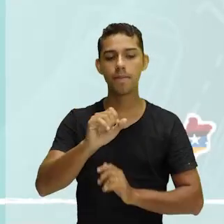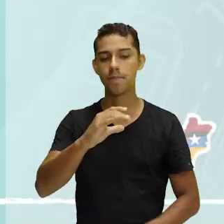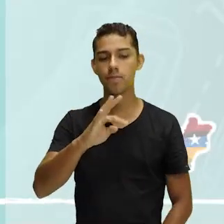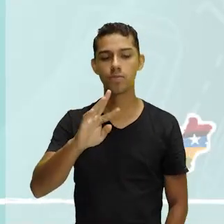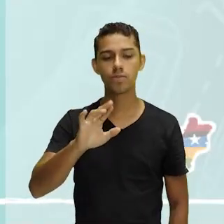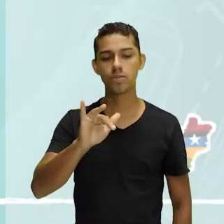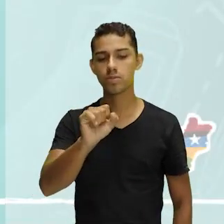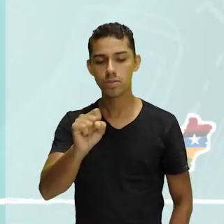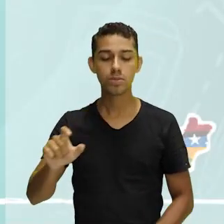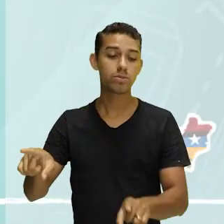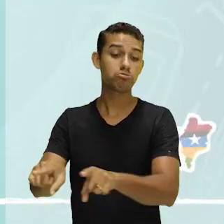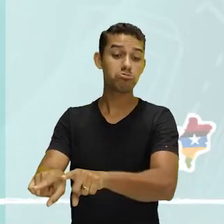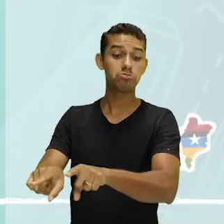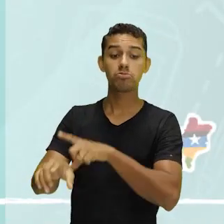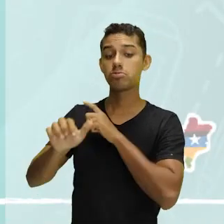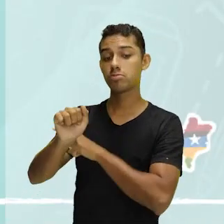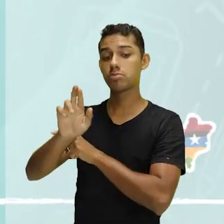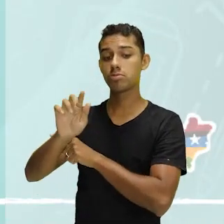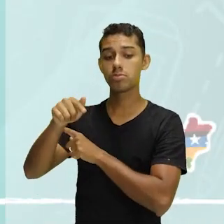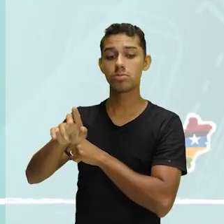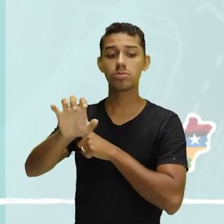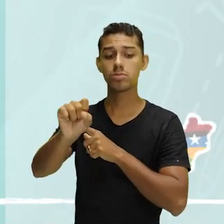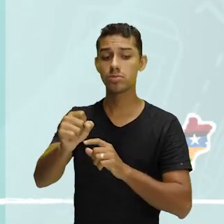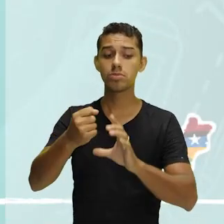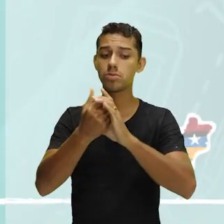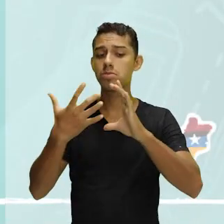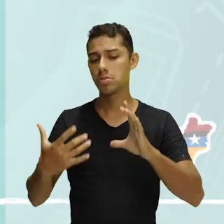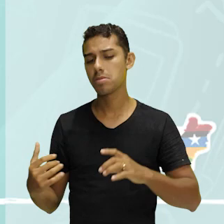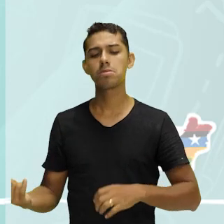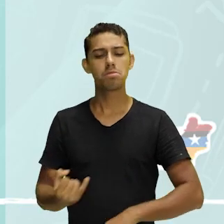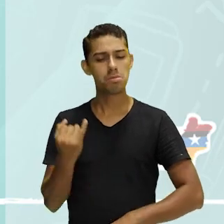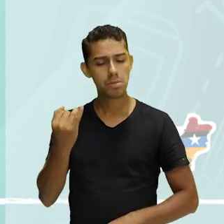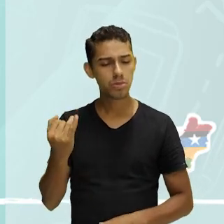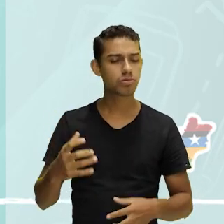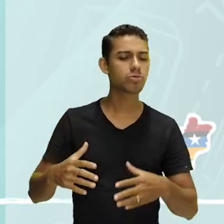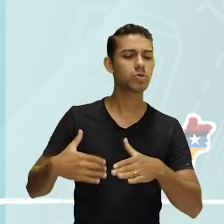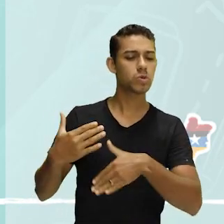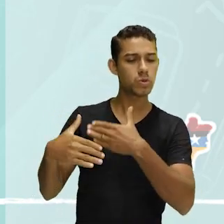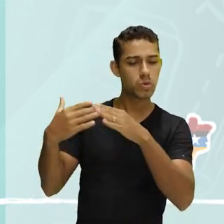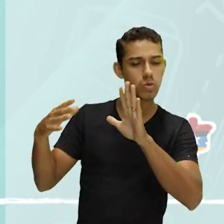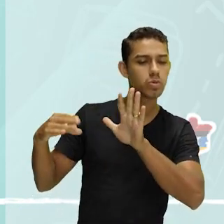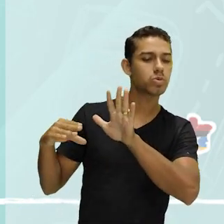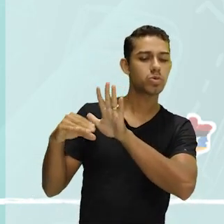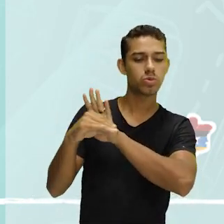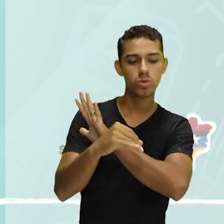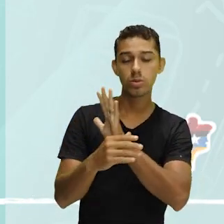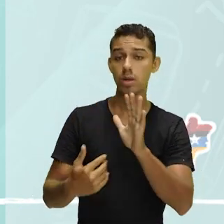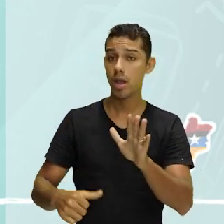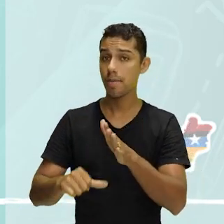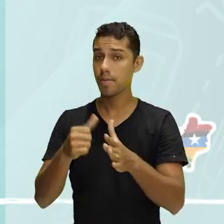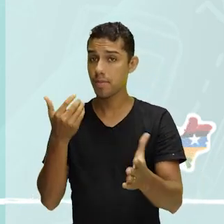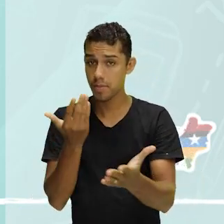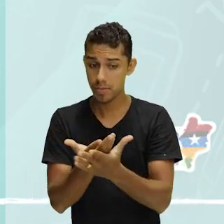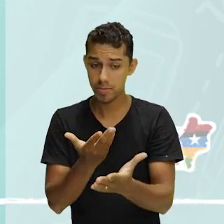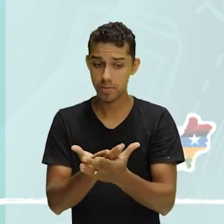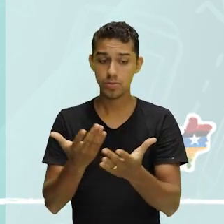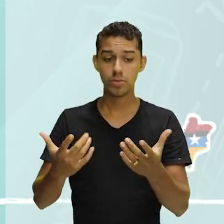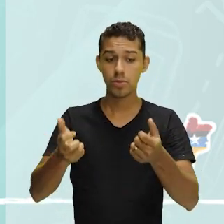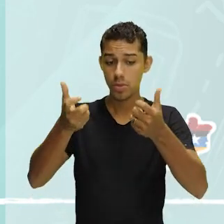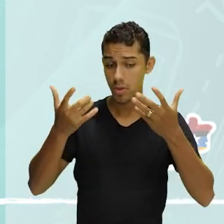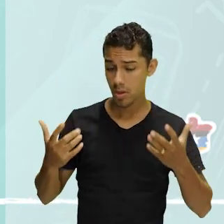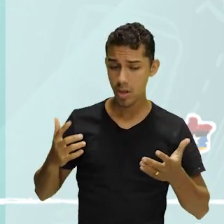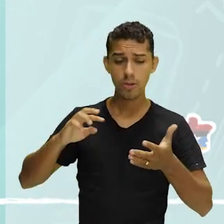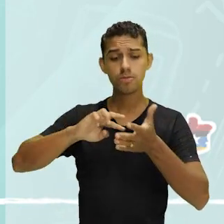aspectos evolutivos das bactérias. Nós vamos ter agora aqui a primeira parte. E aí nessa aula nós vamos falar aqui das